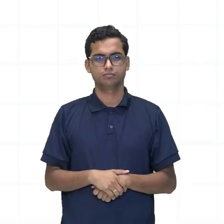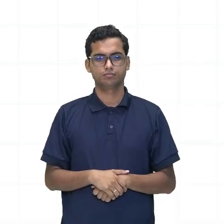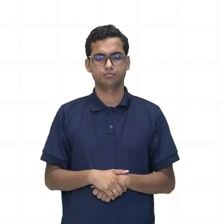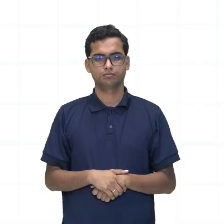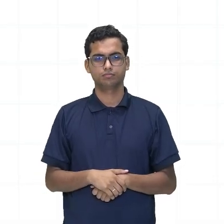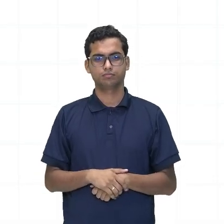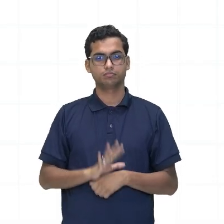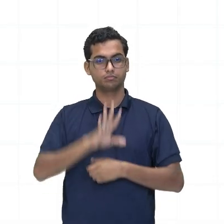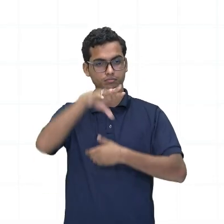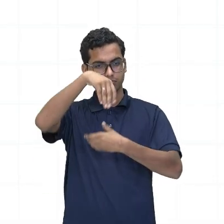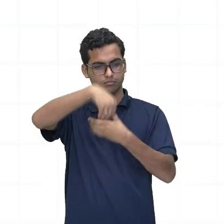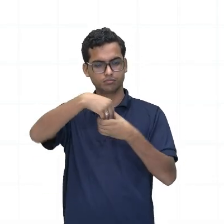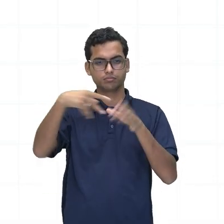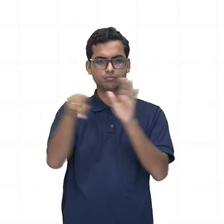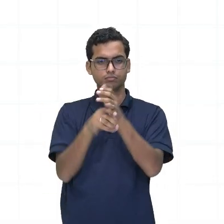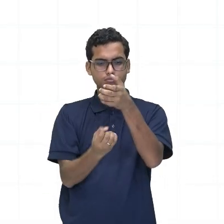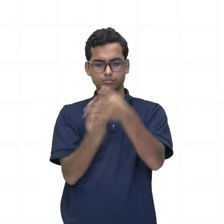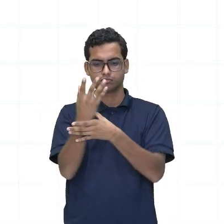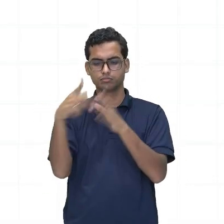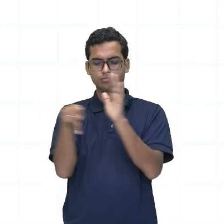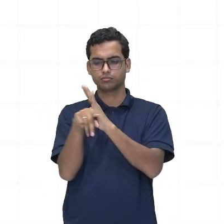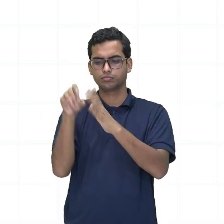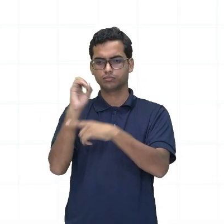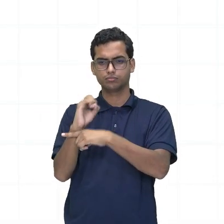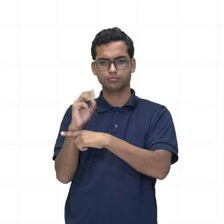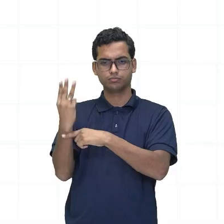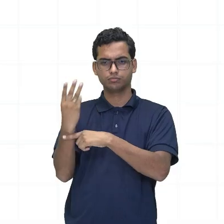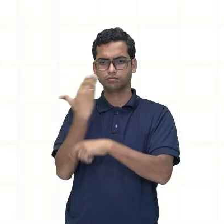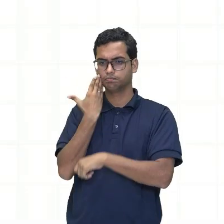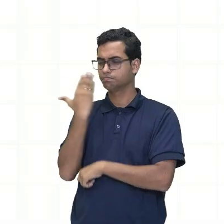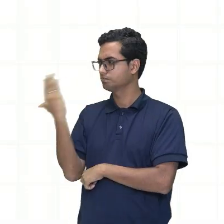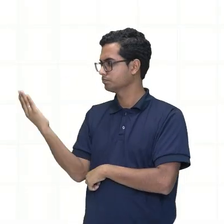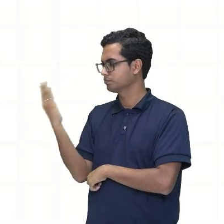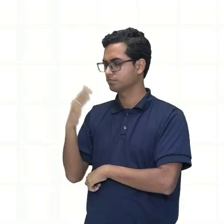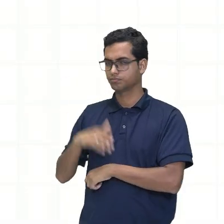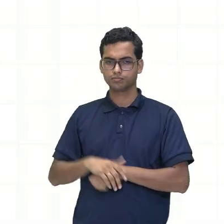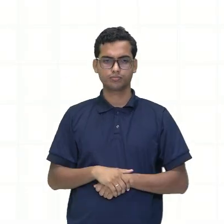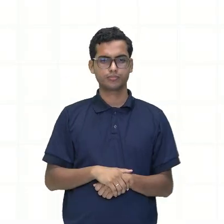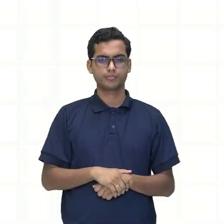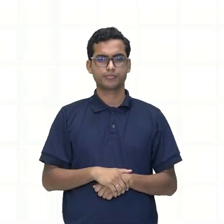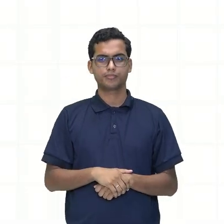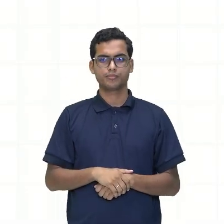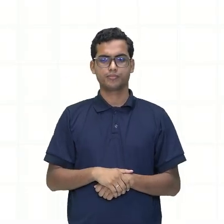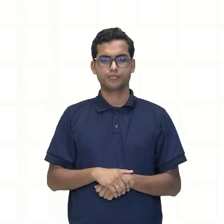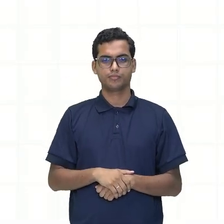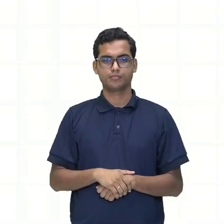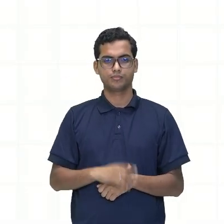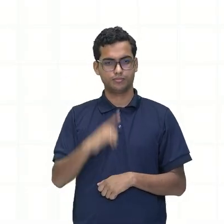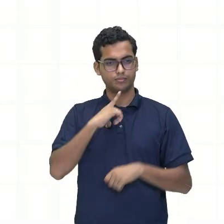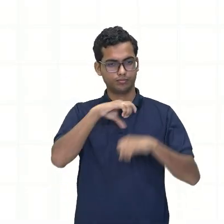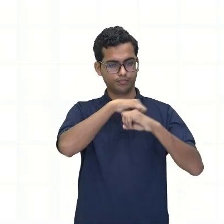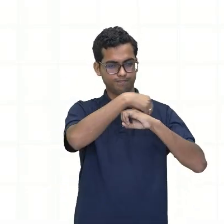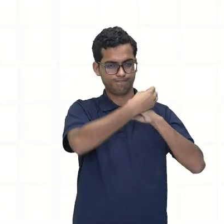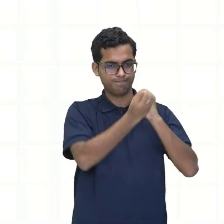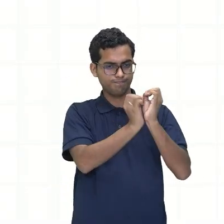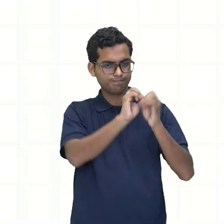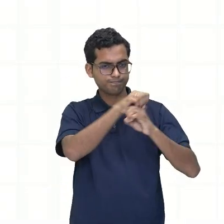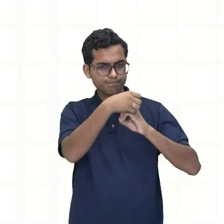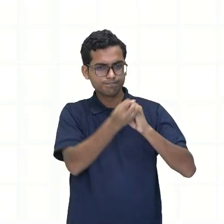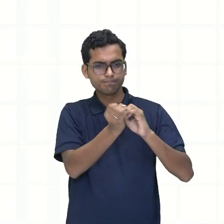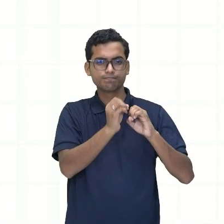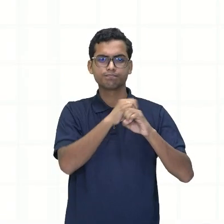da formação do ozônio, nós vamos ter a molécula